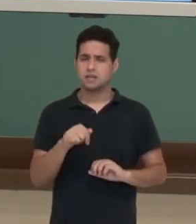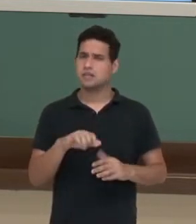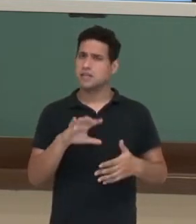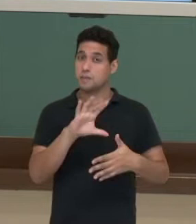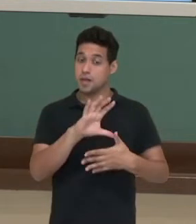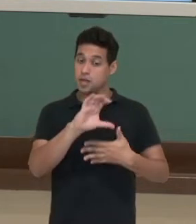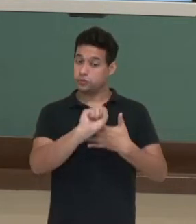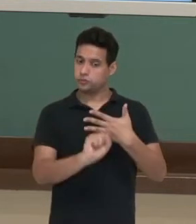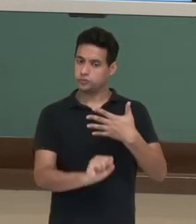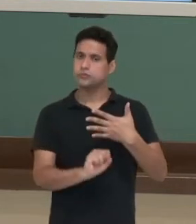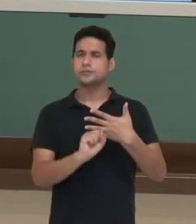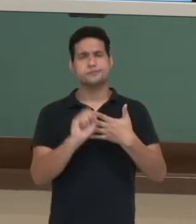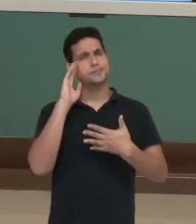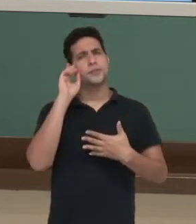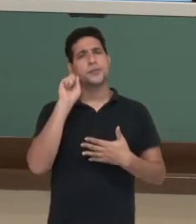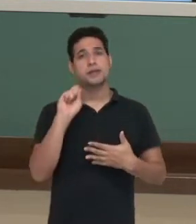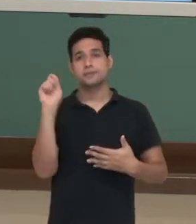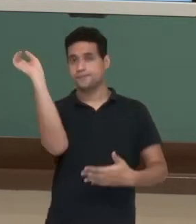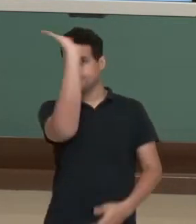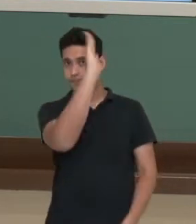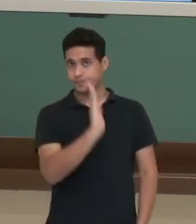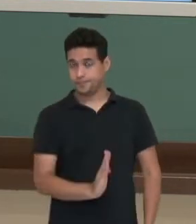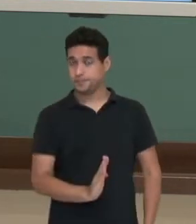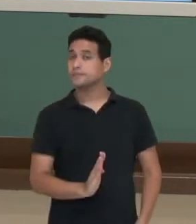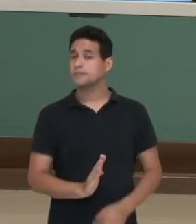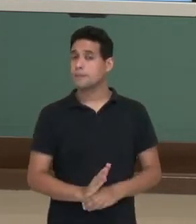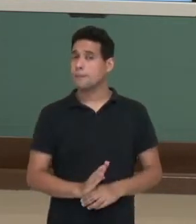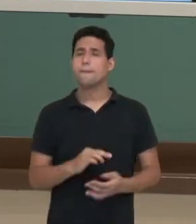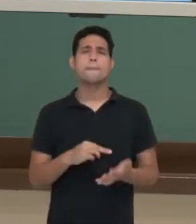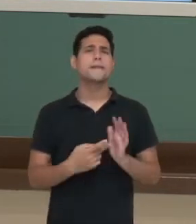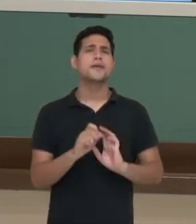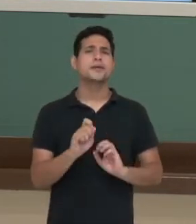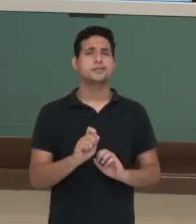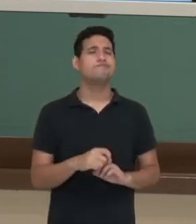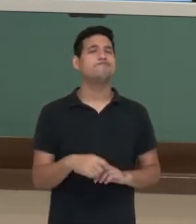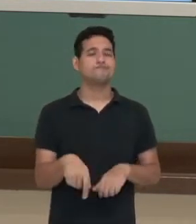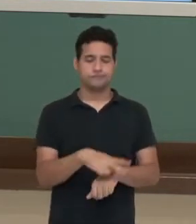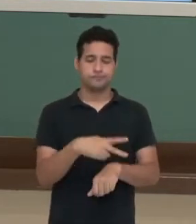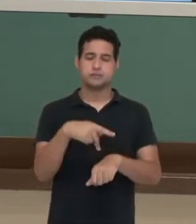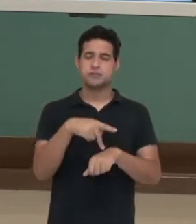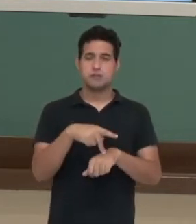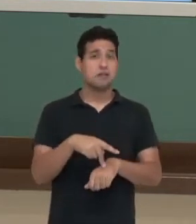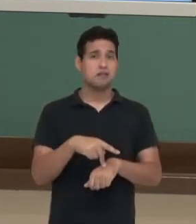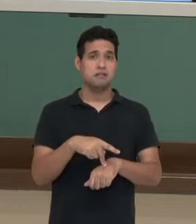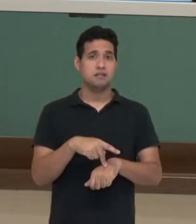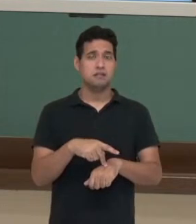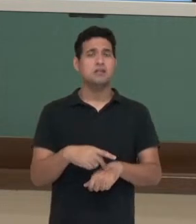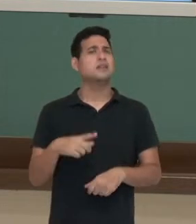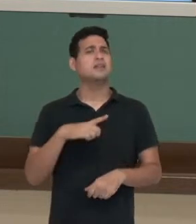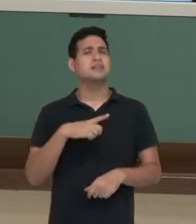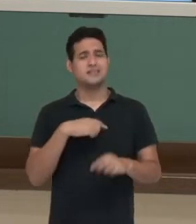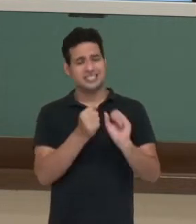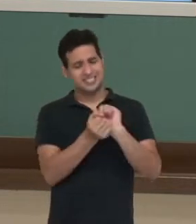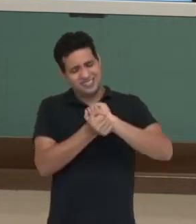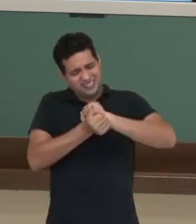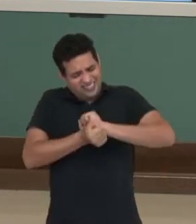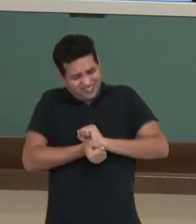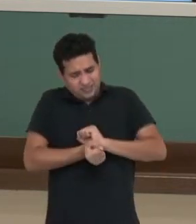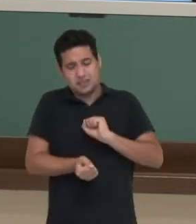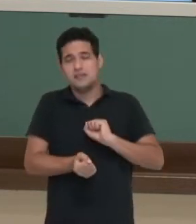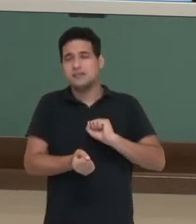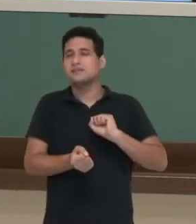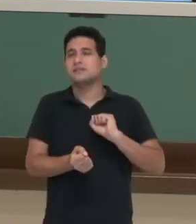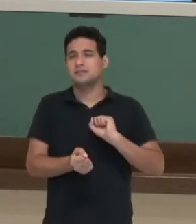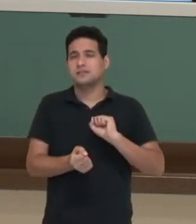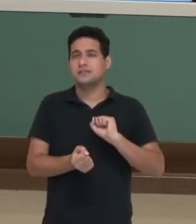do Sul, principalmente no Brasil, foram um dos países que teve a abolição dos escravos, um dos